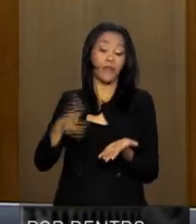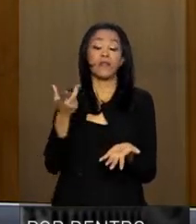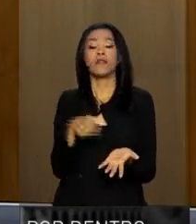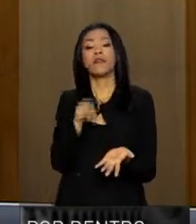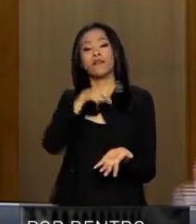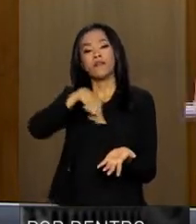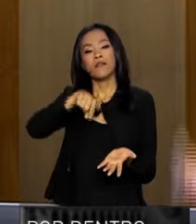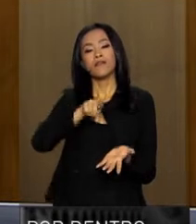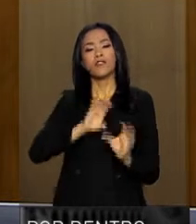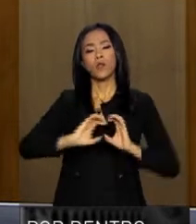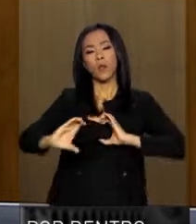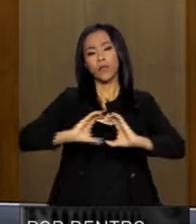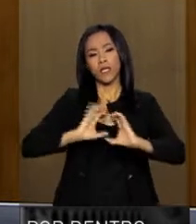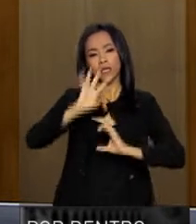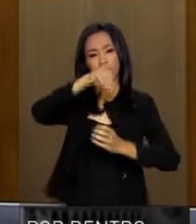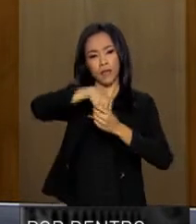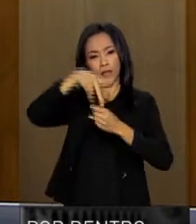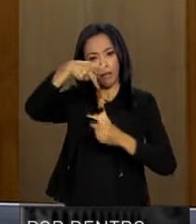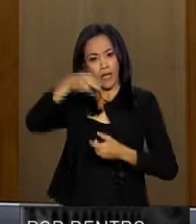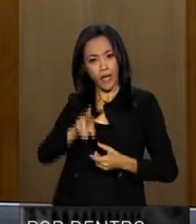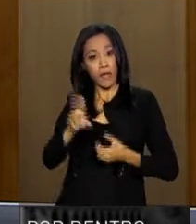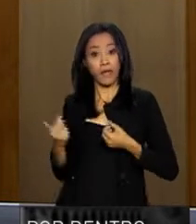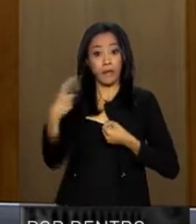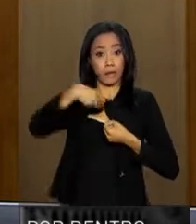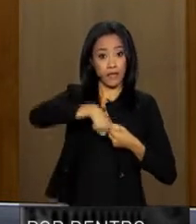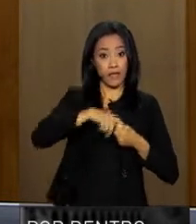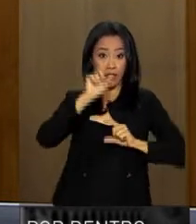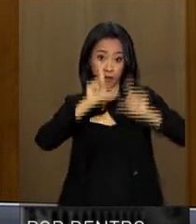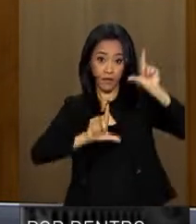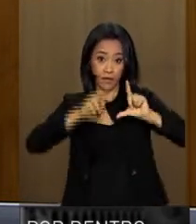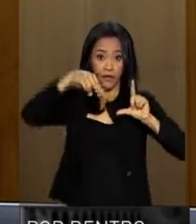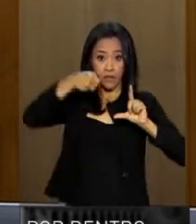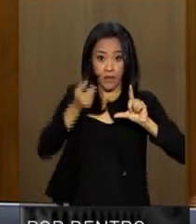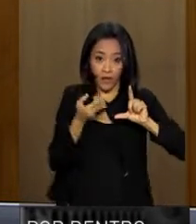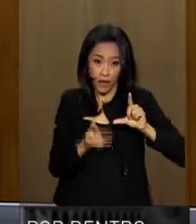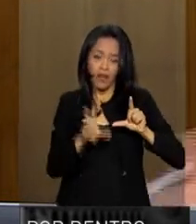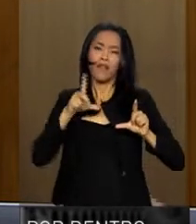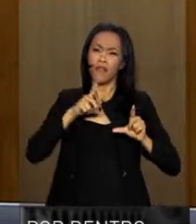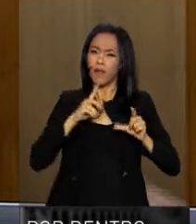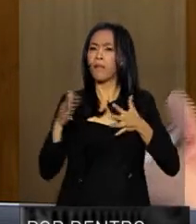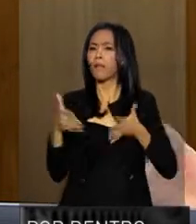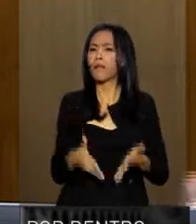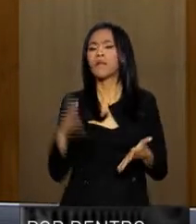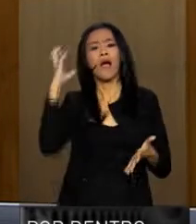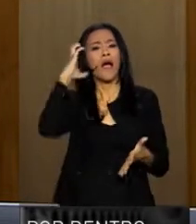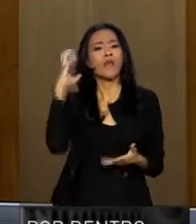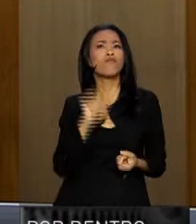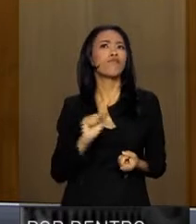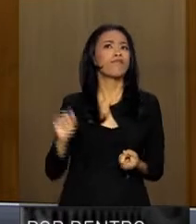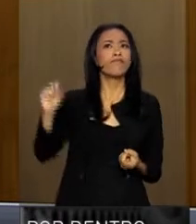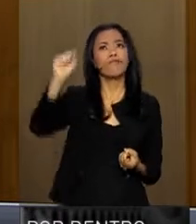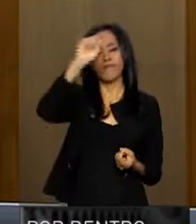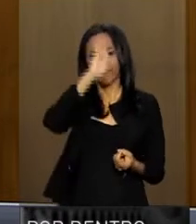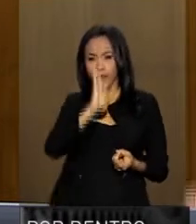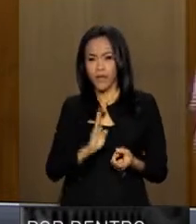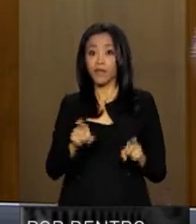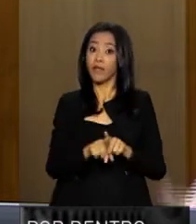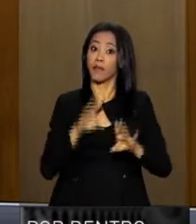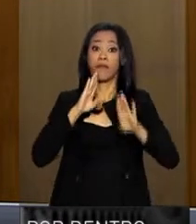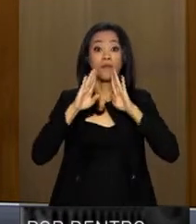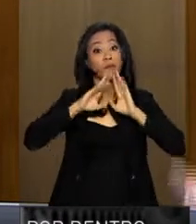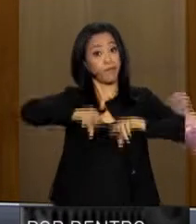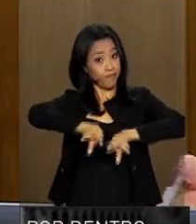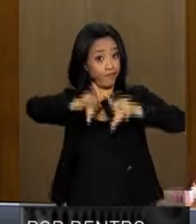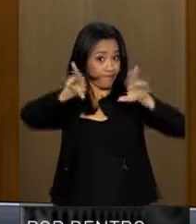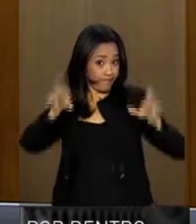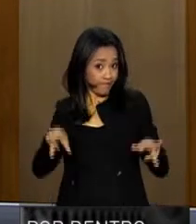da república em parceria com a nbr teremos a participação de emissoras de rádio de todo o país e também das redes sociais e no